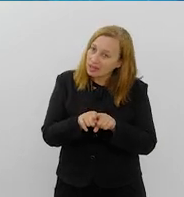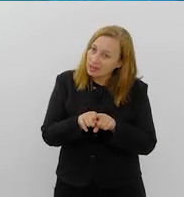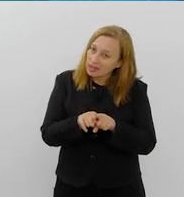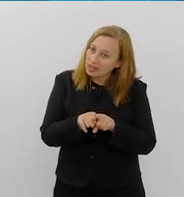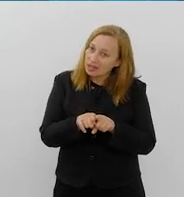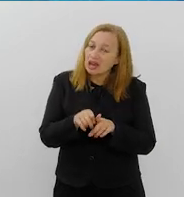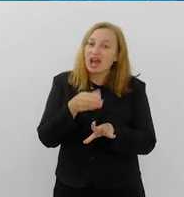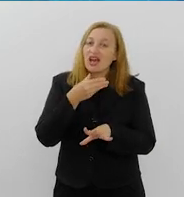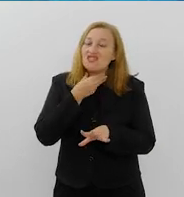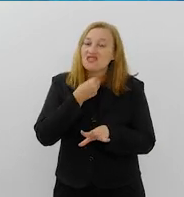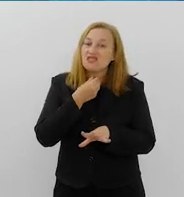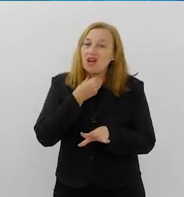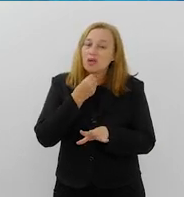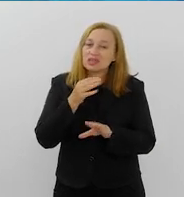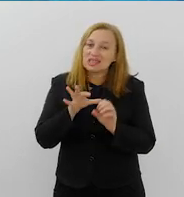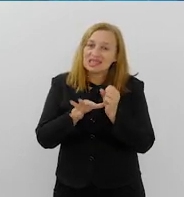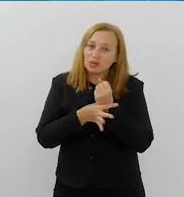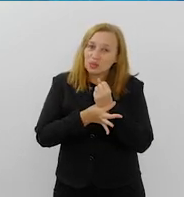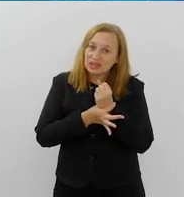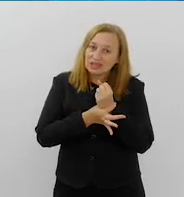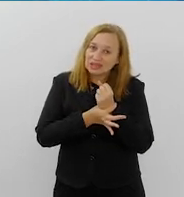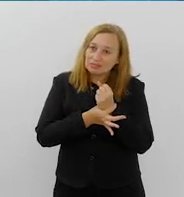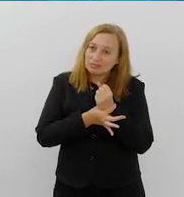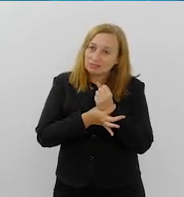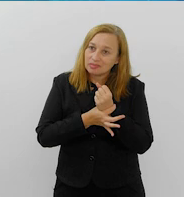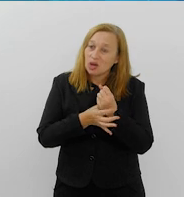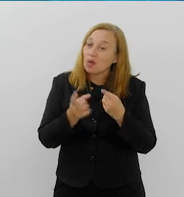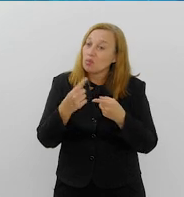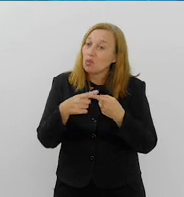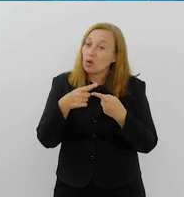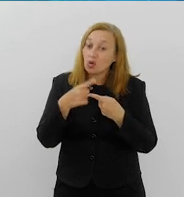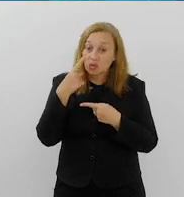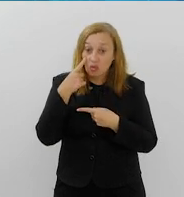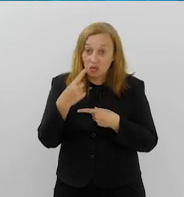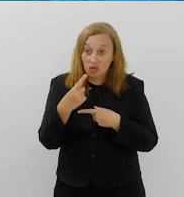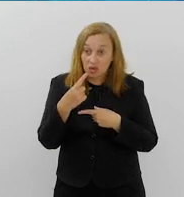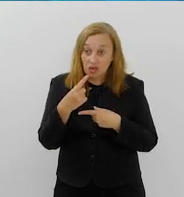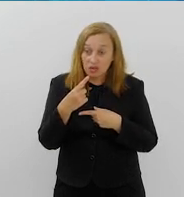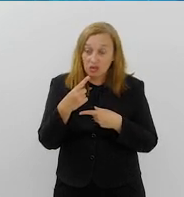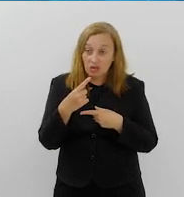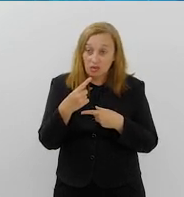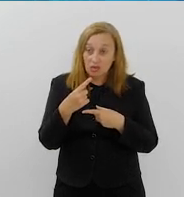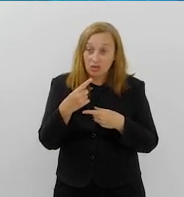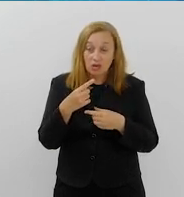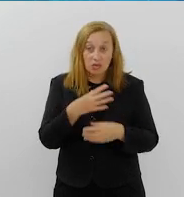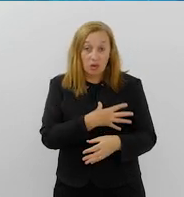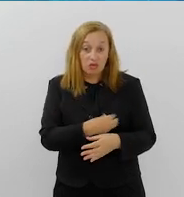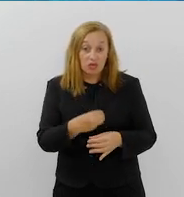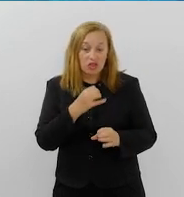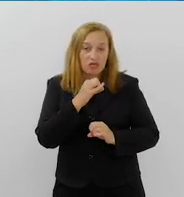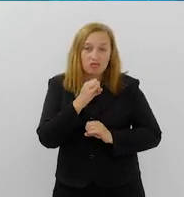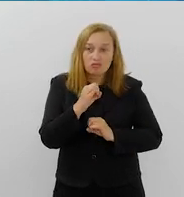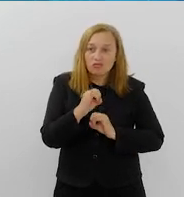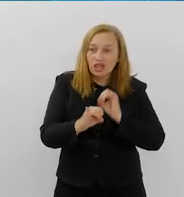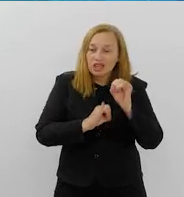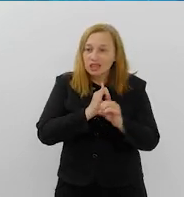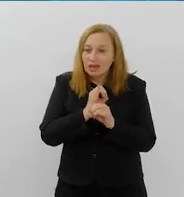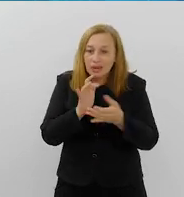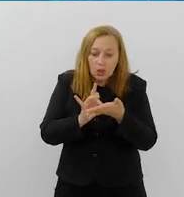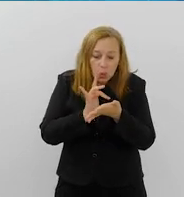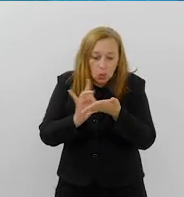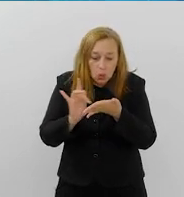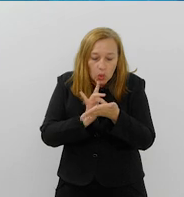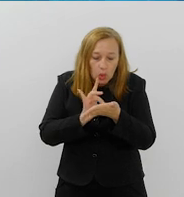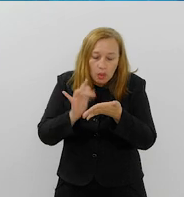é uma falsa zona de segurança. Porque eu estou vendo o meu filho conectado, mas eu não sei em